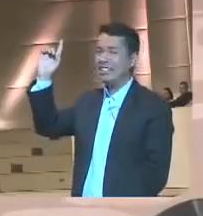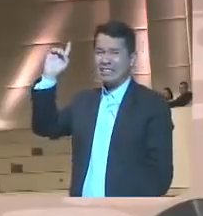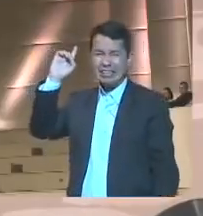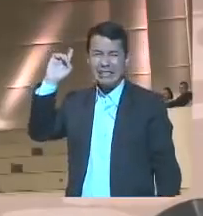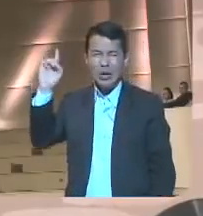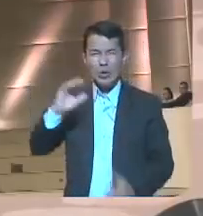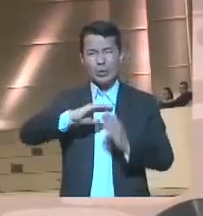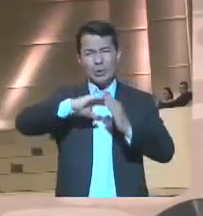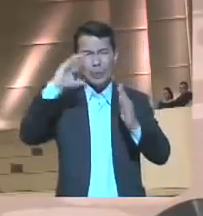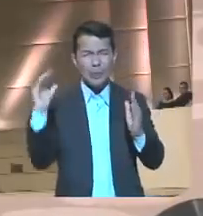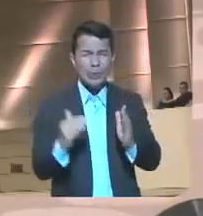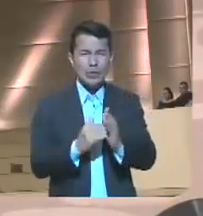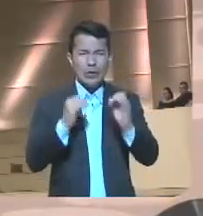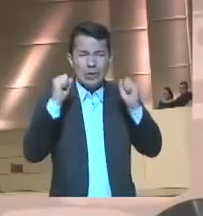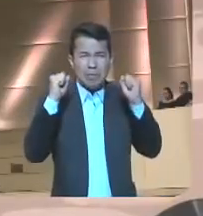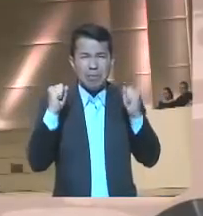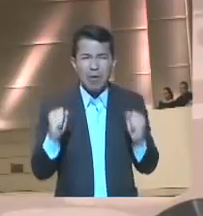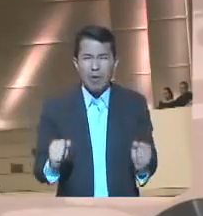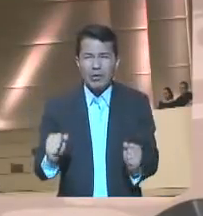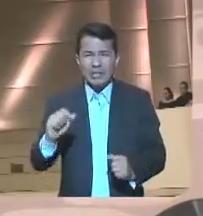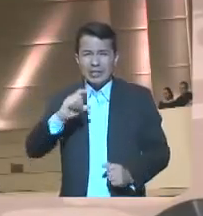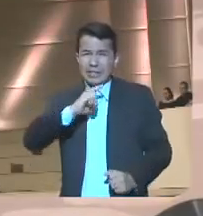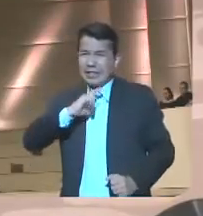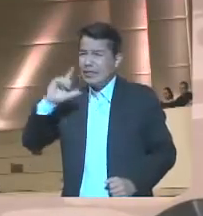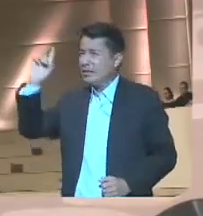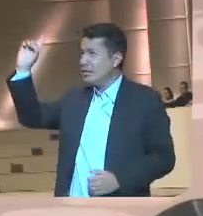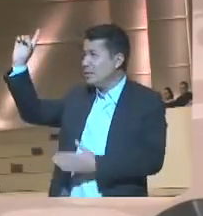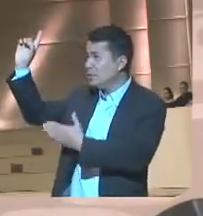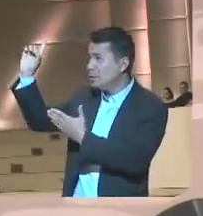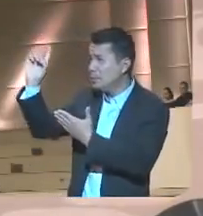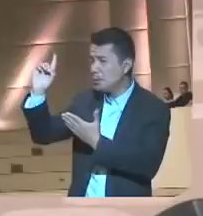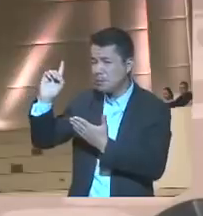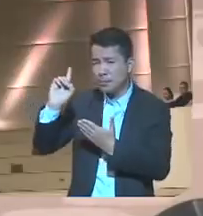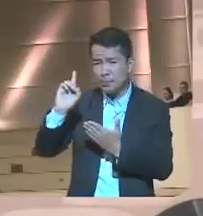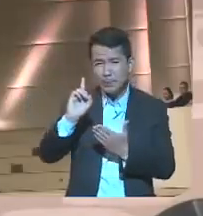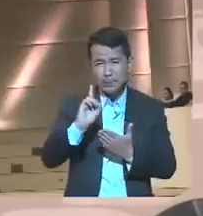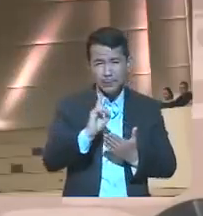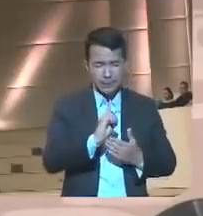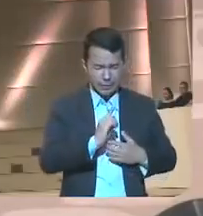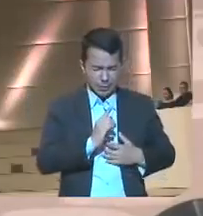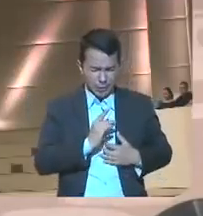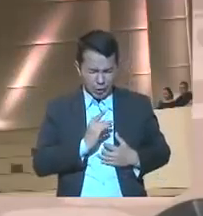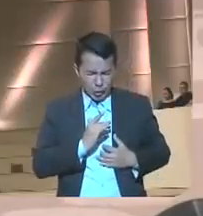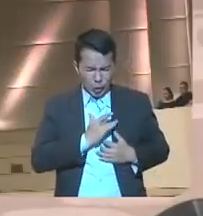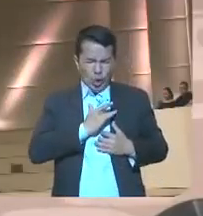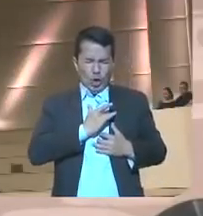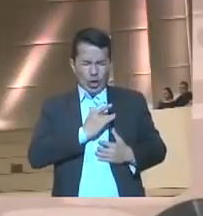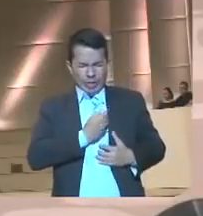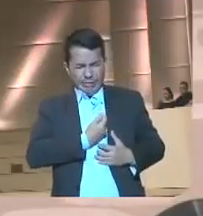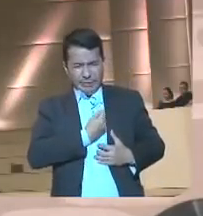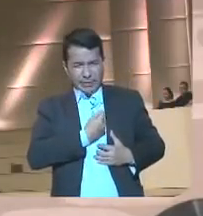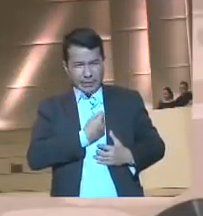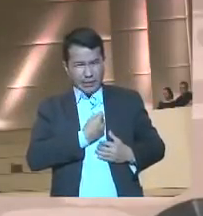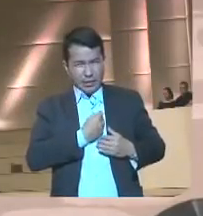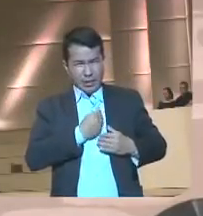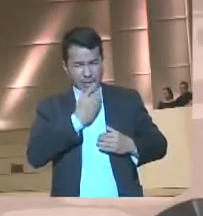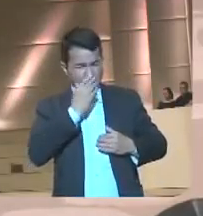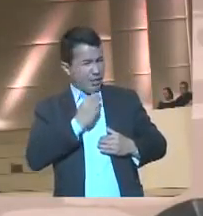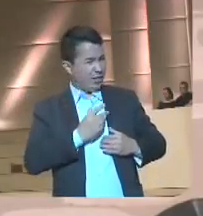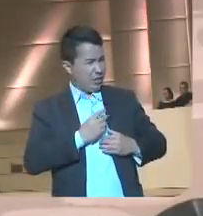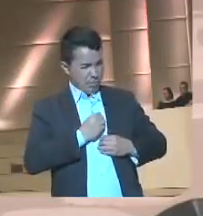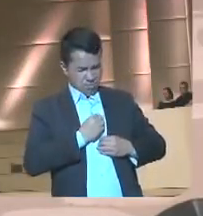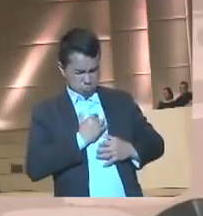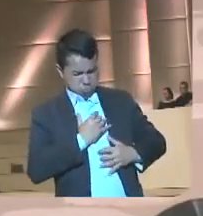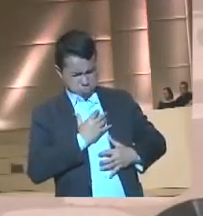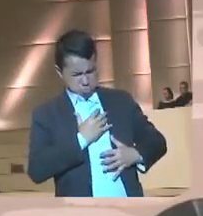todo-poderoso entra na minha vida e quando ele entra na minha vida ele começa a tratar